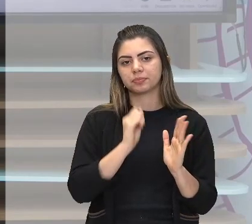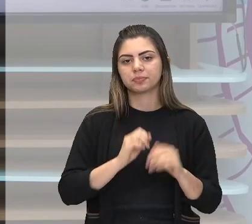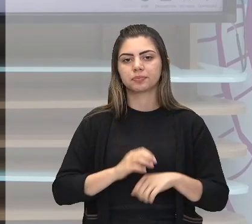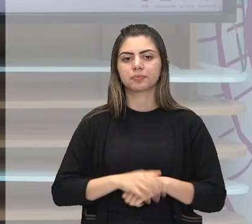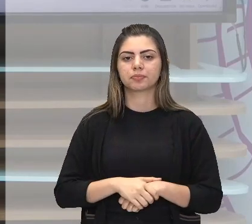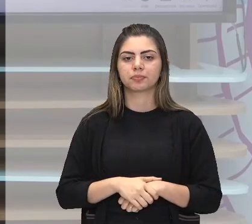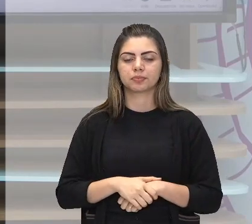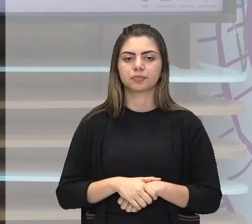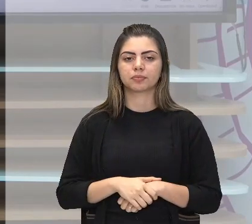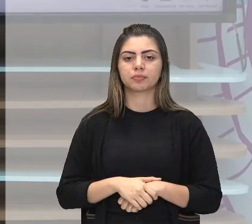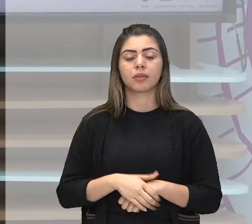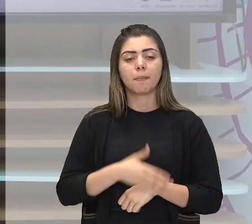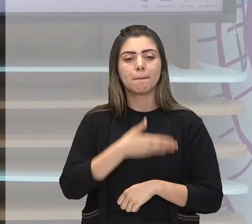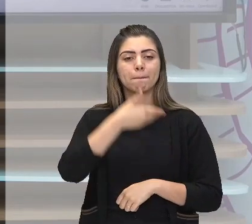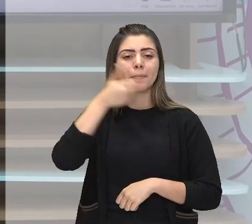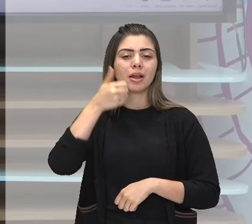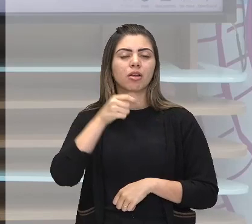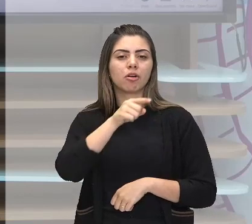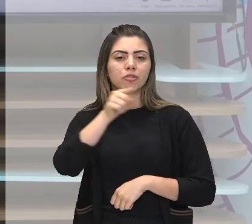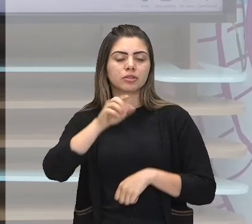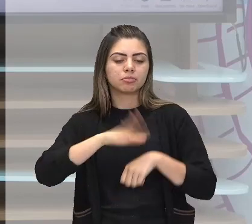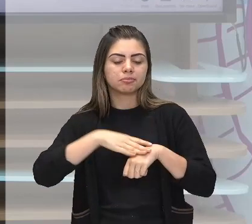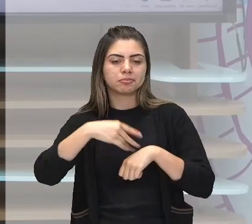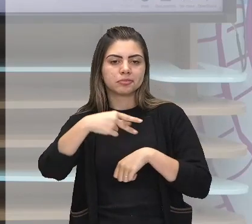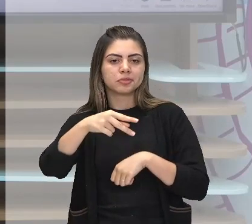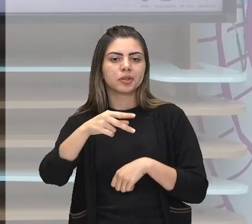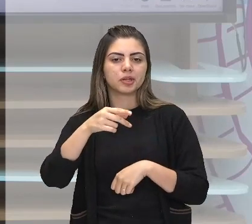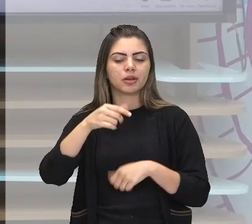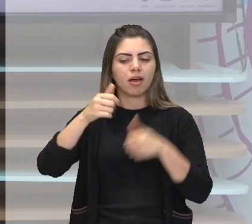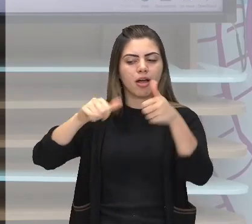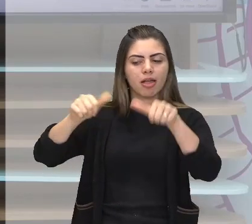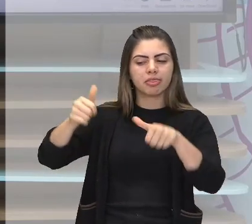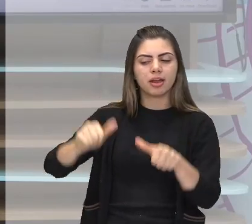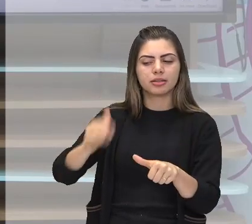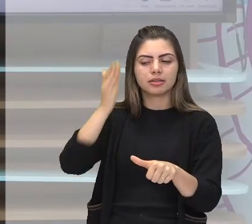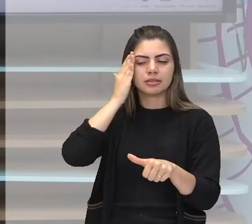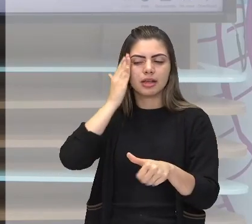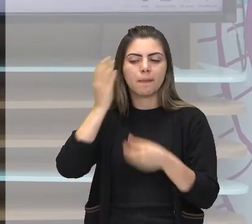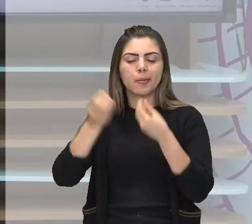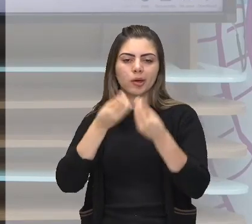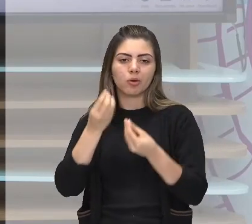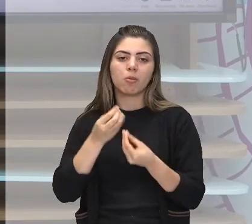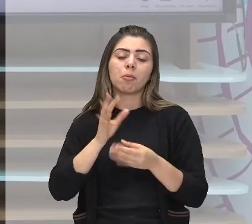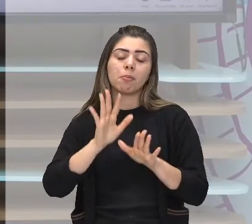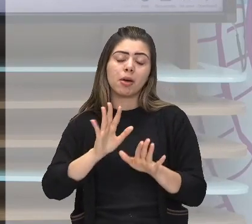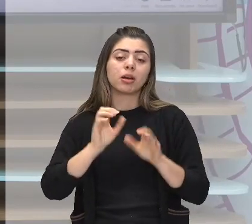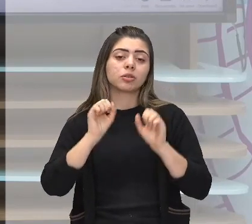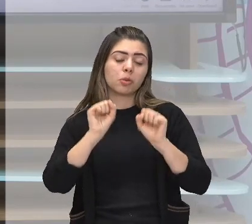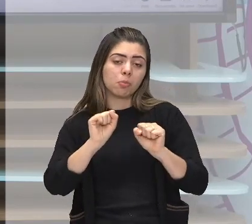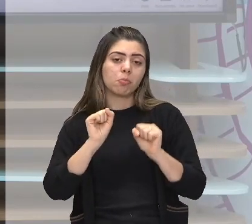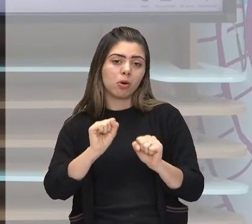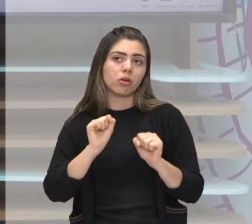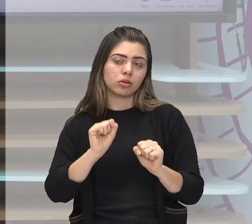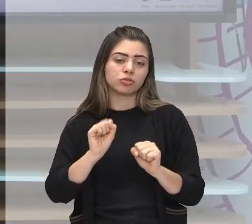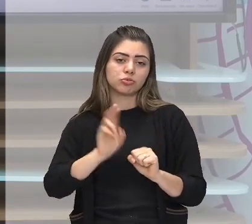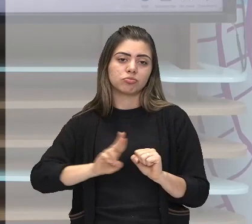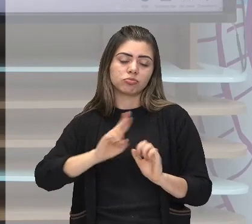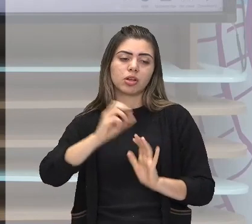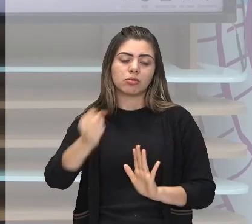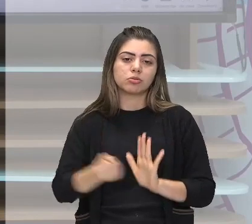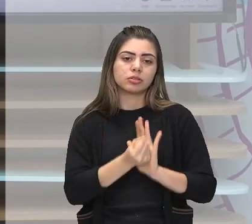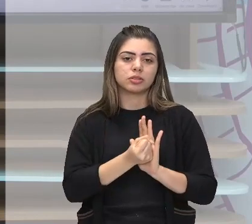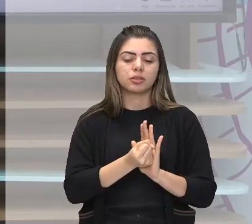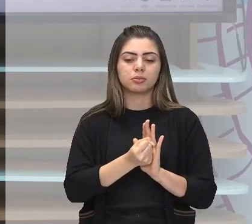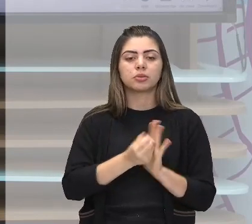Eu preferi que você realizasse uma análise, mas você pode colocar as setinhas de crescimento. Quando está crescendo,